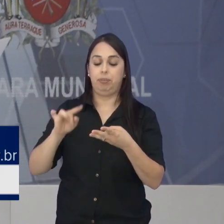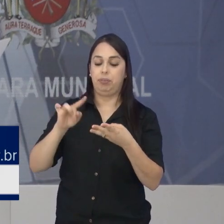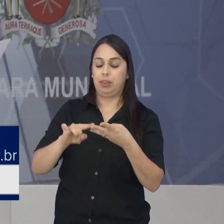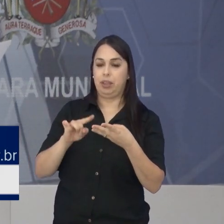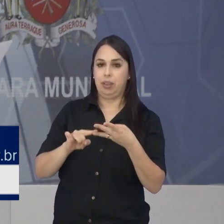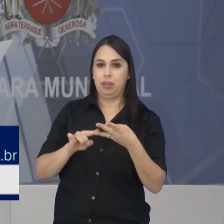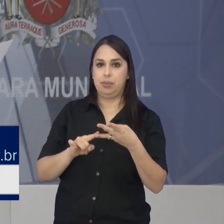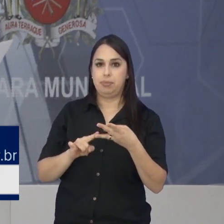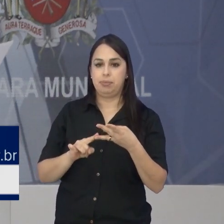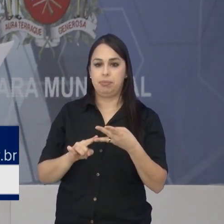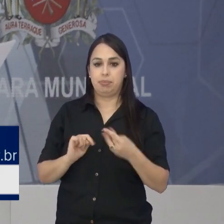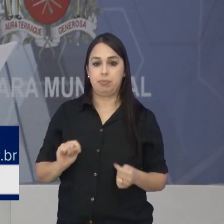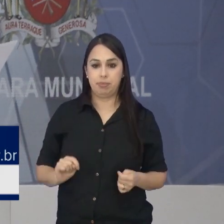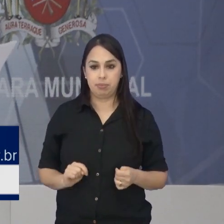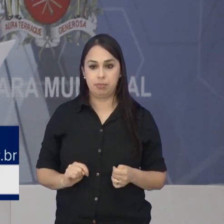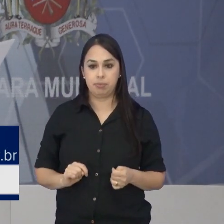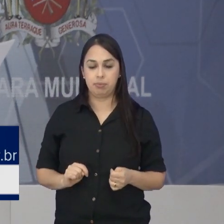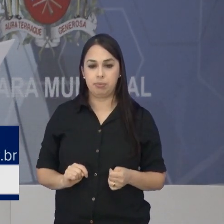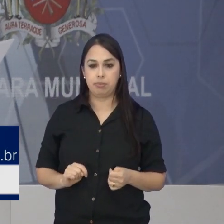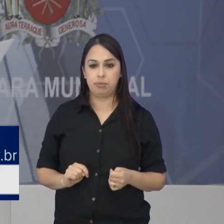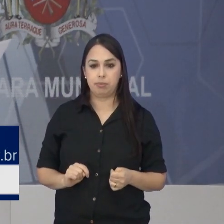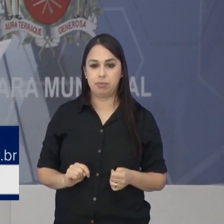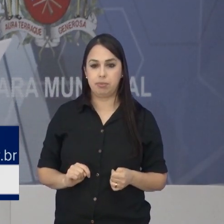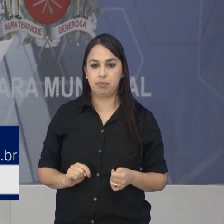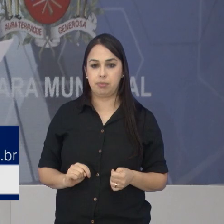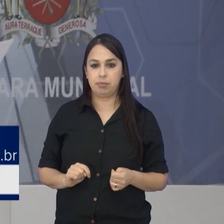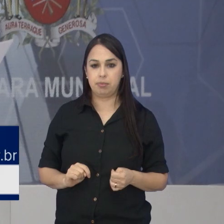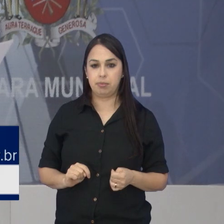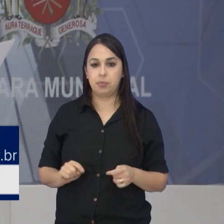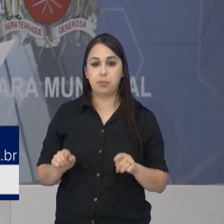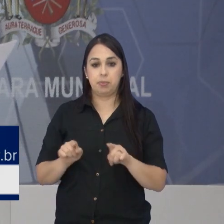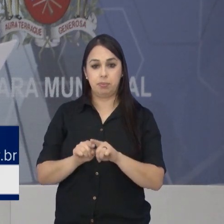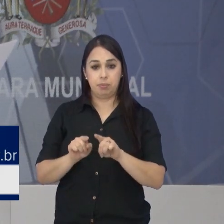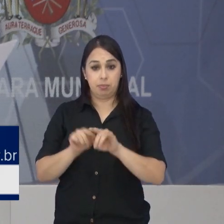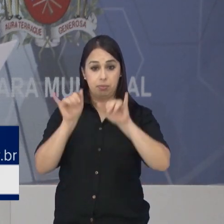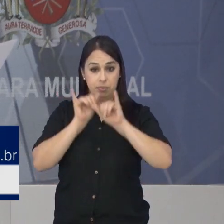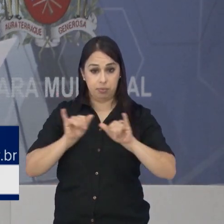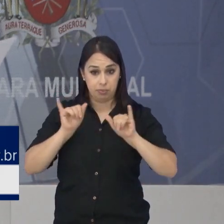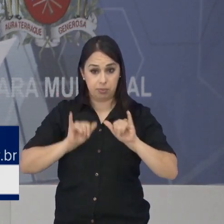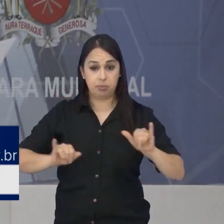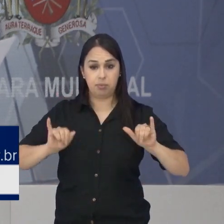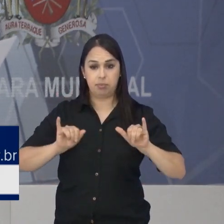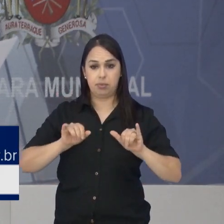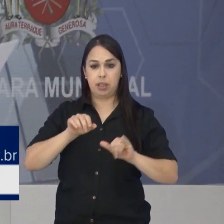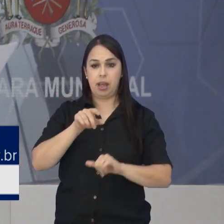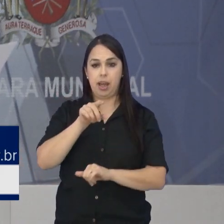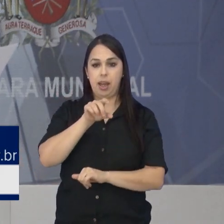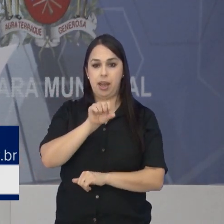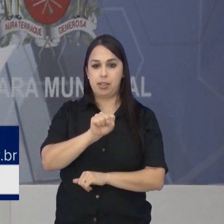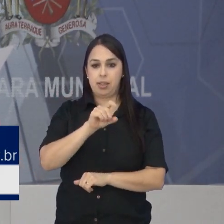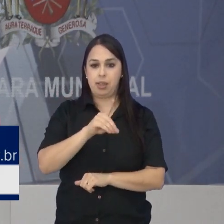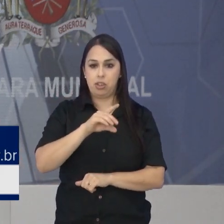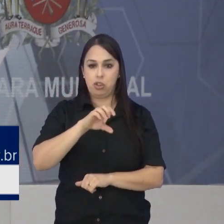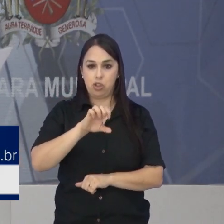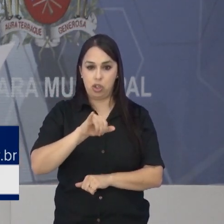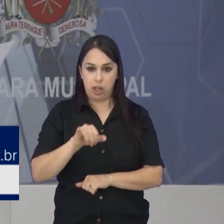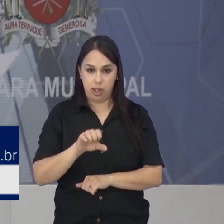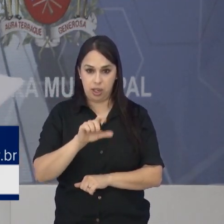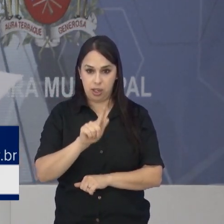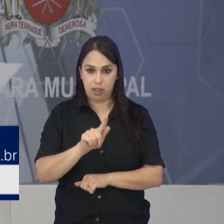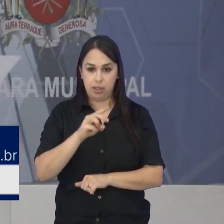à jurisprudência deste Tribunal de Contas e ao comunicado SDG número 32/215.